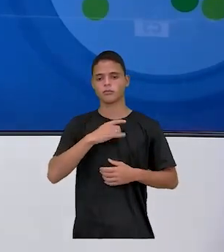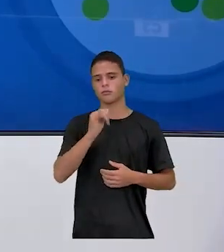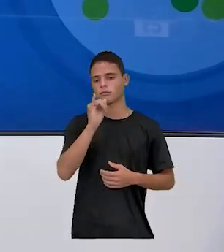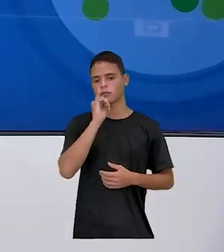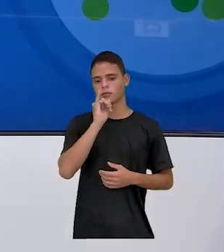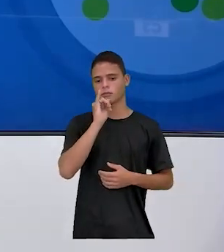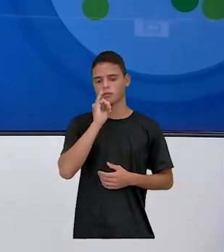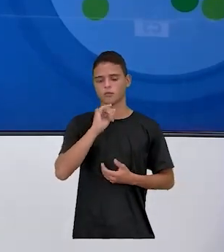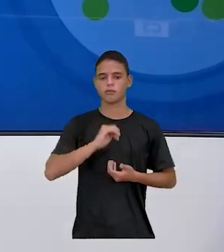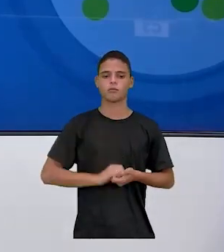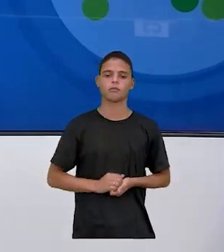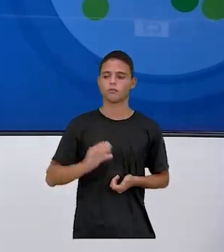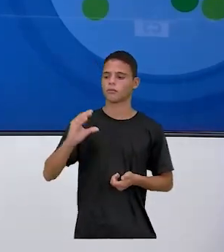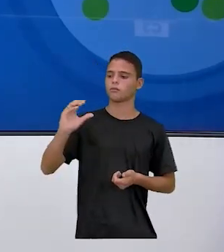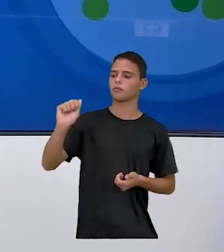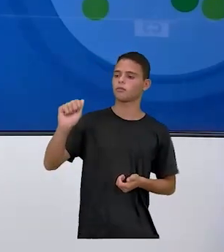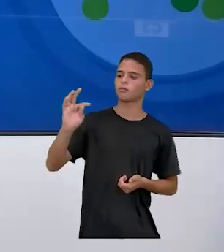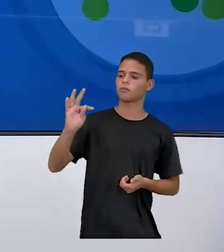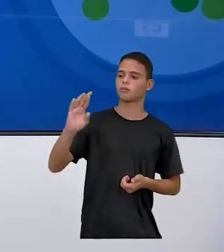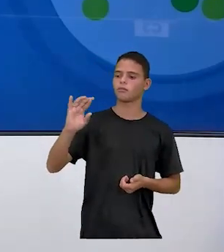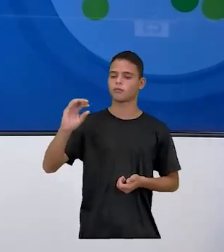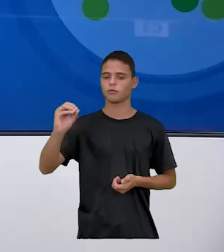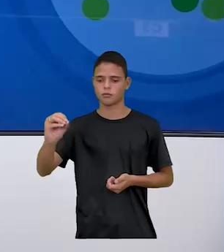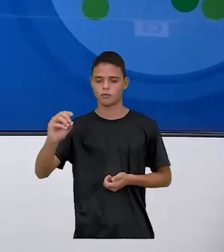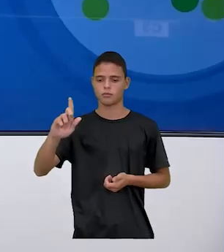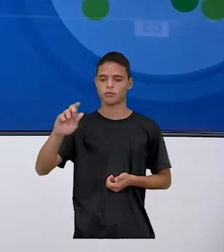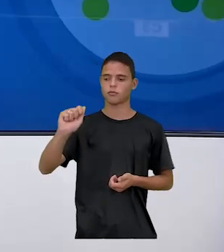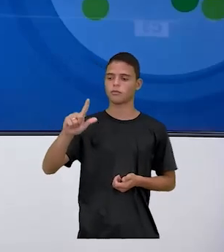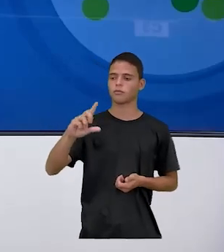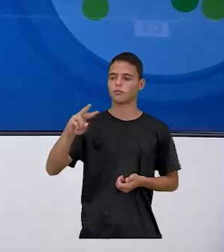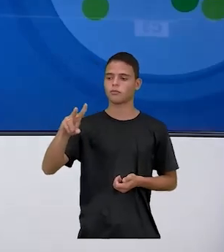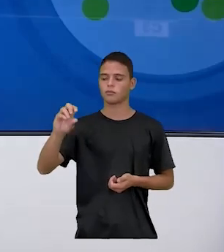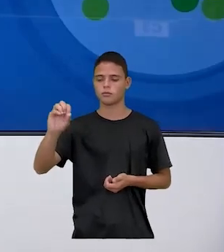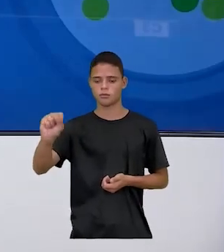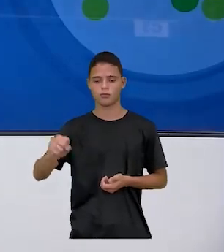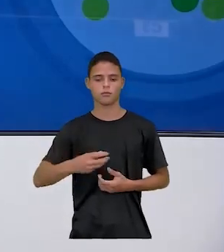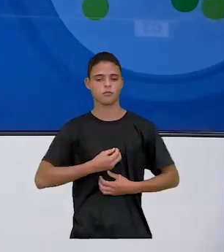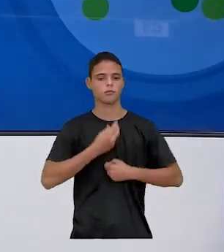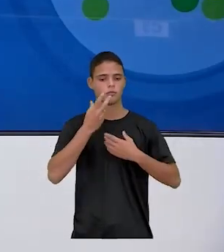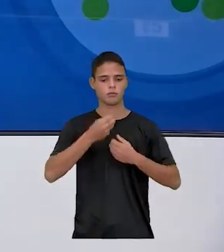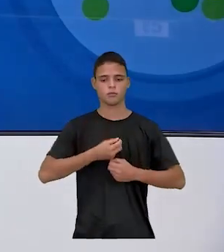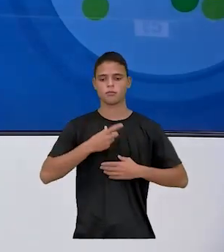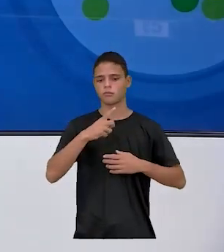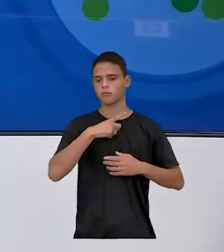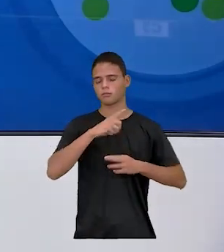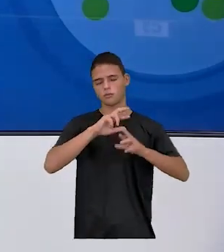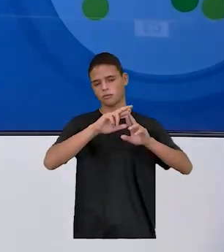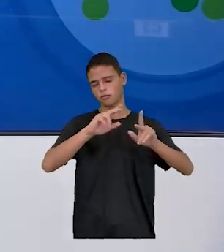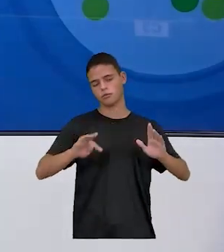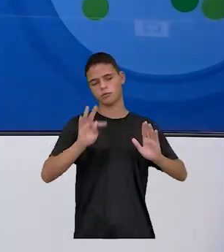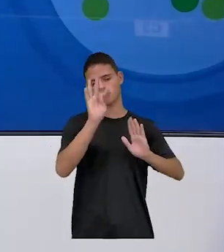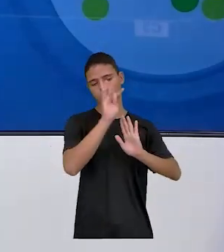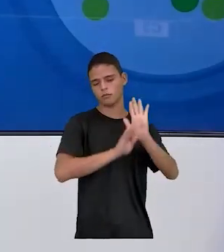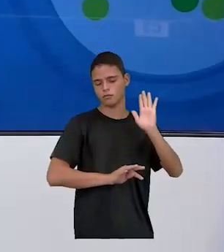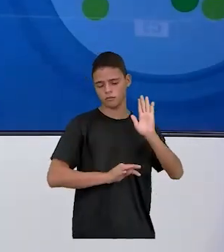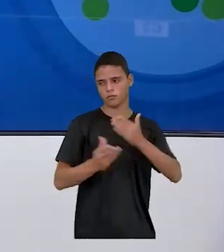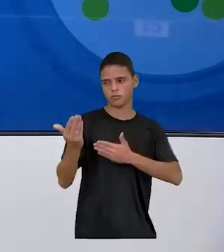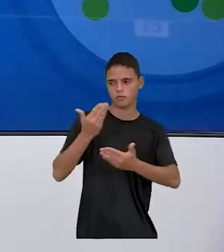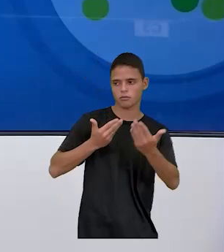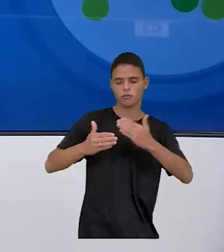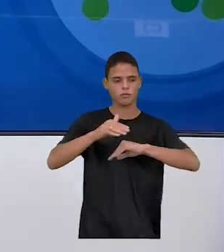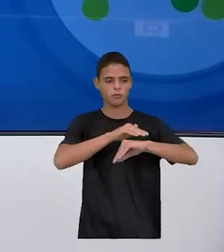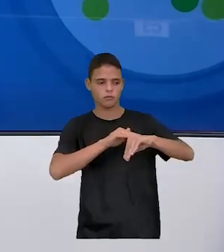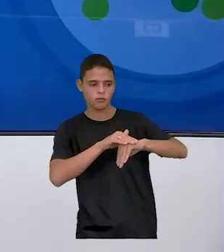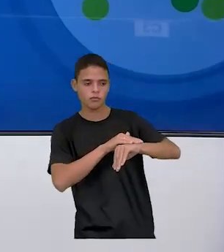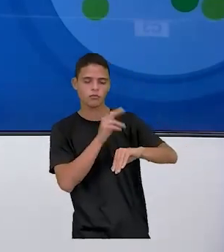tem o poema do Castro Alves que conversa com o poema do Gonçalves Dias. Existem várias formas de intertextualidade, de diálogo entre os textos.